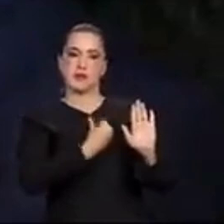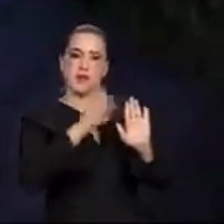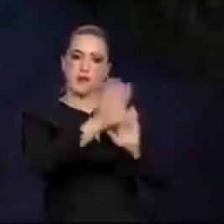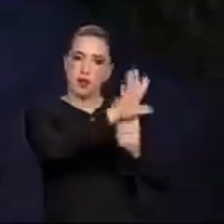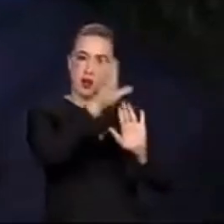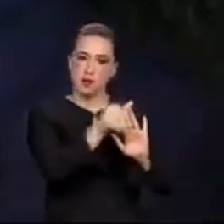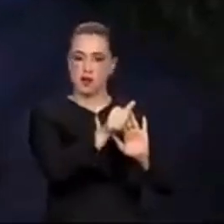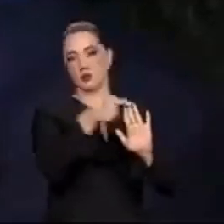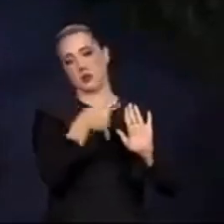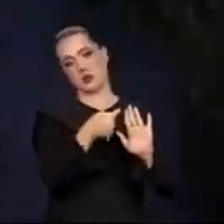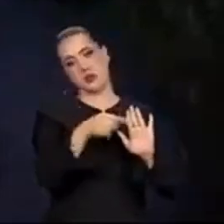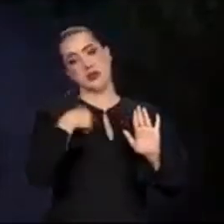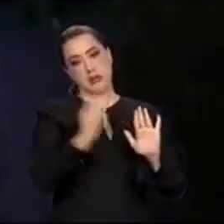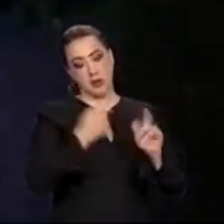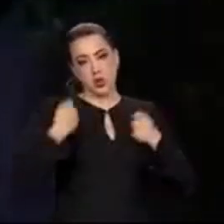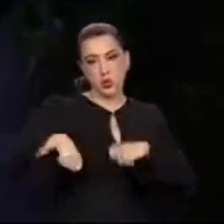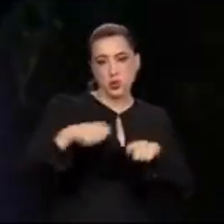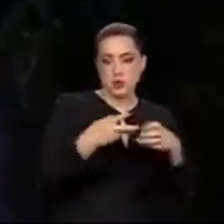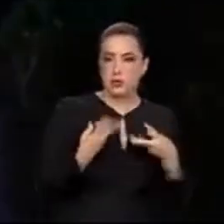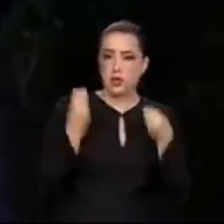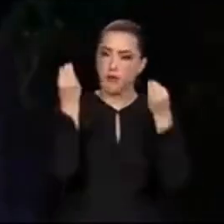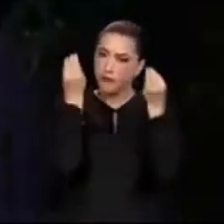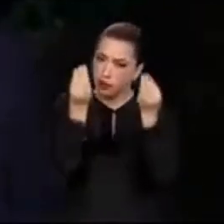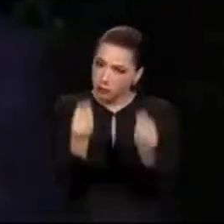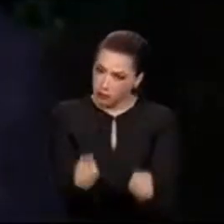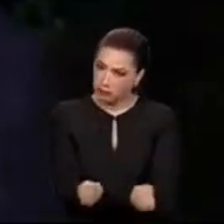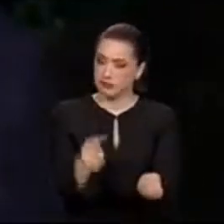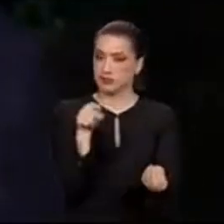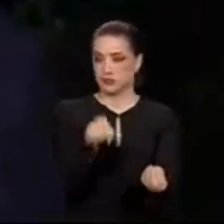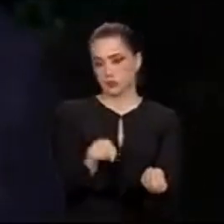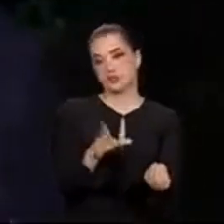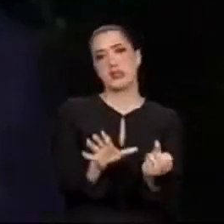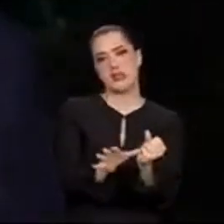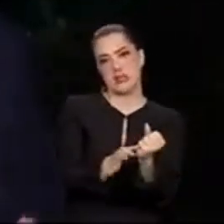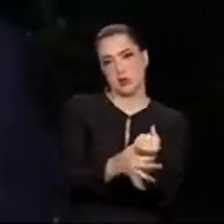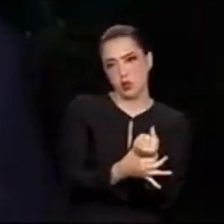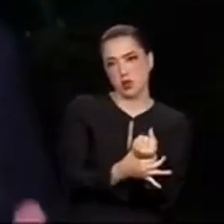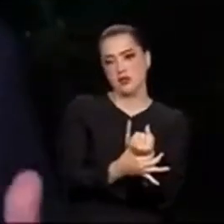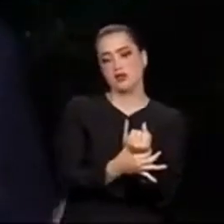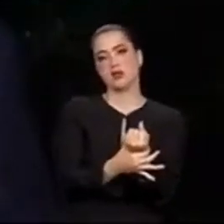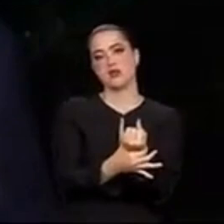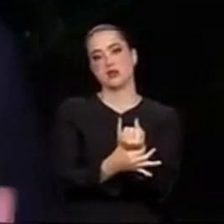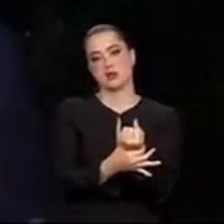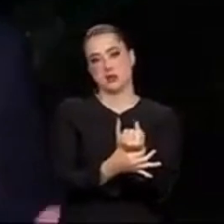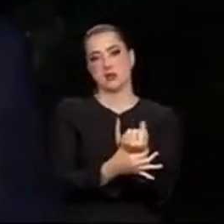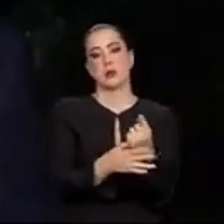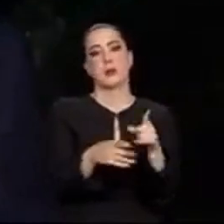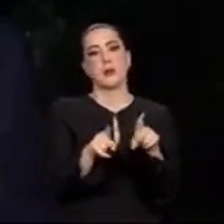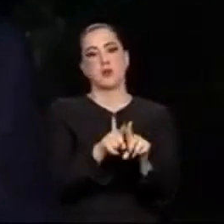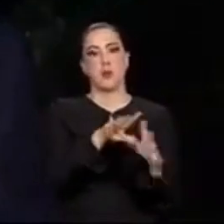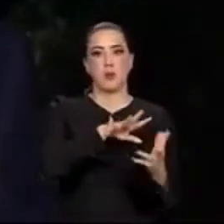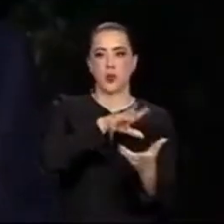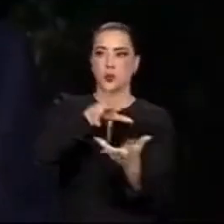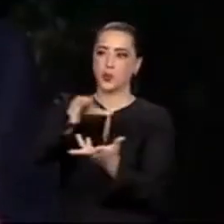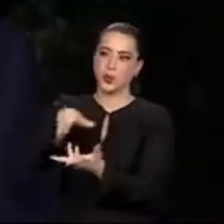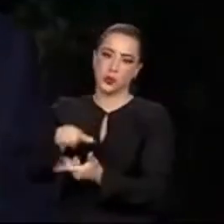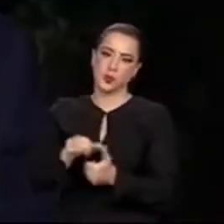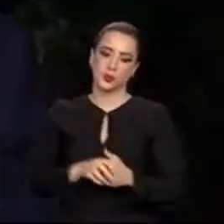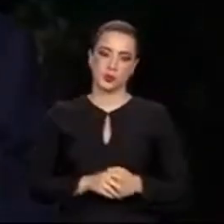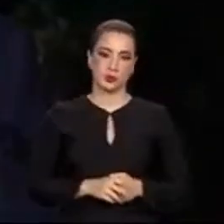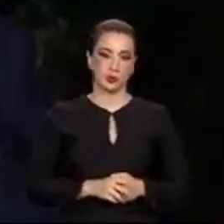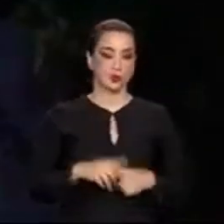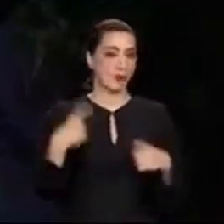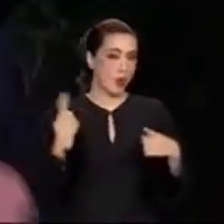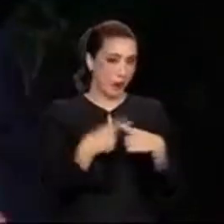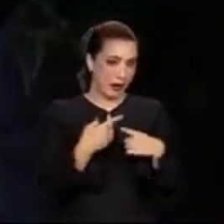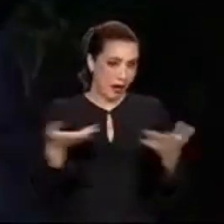e fazendo isso a gente vai estar garantindo que haja uma maior Seguridade com relação ao planeta porque